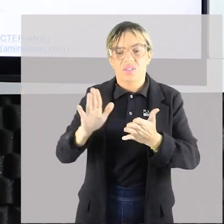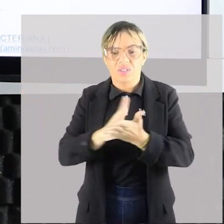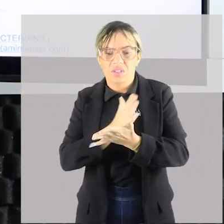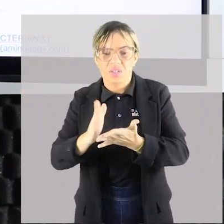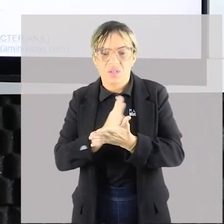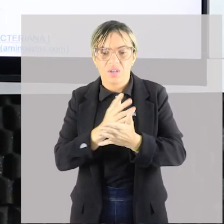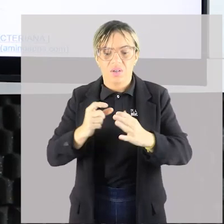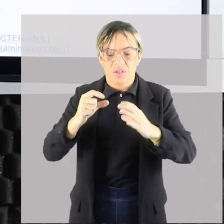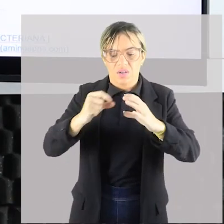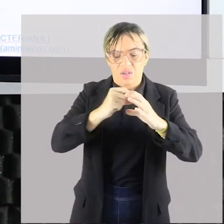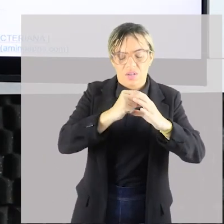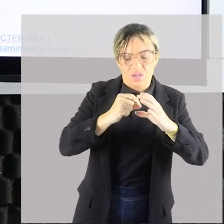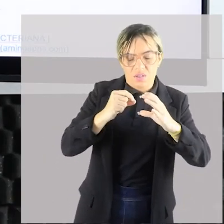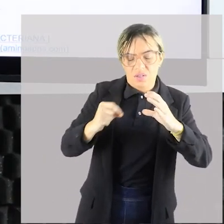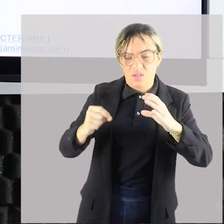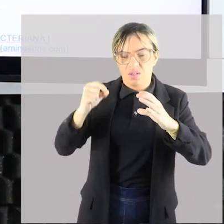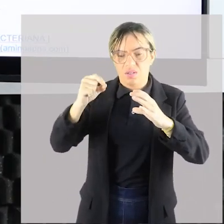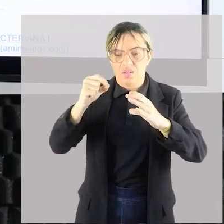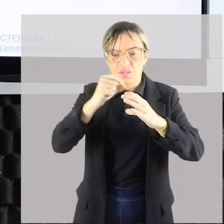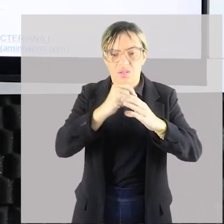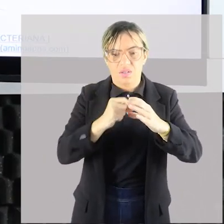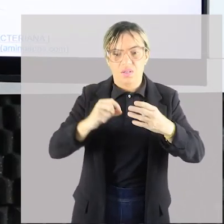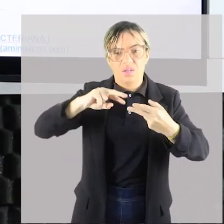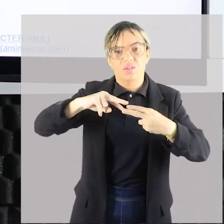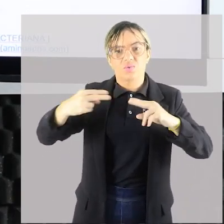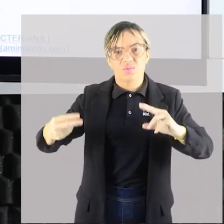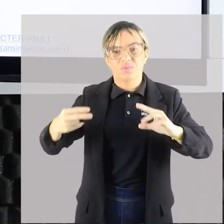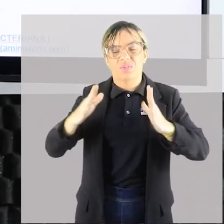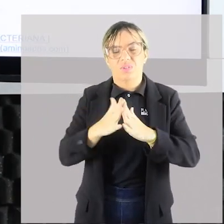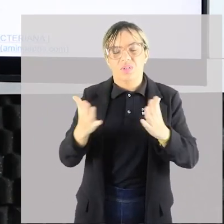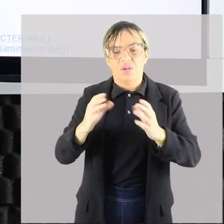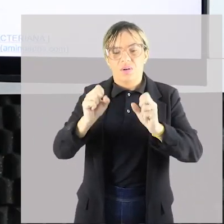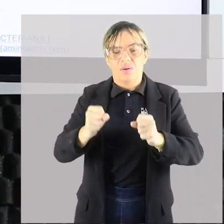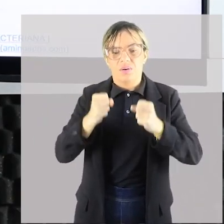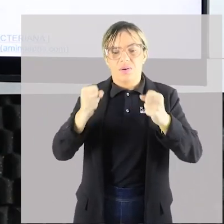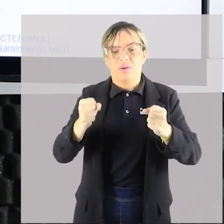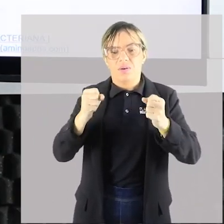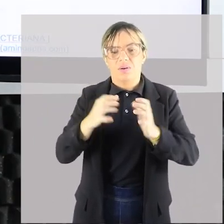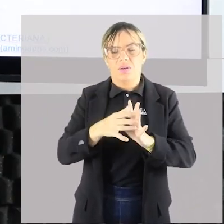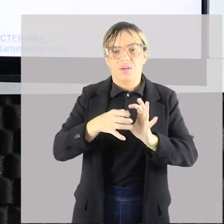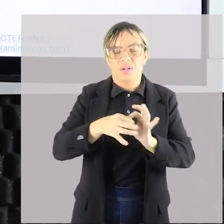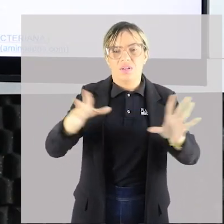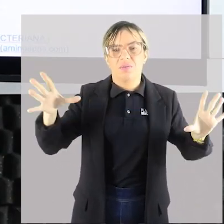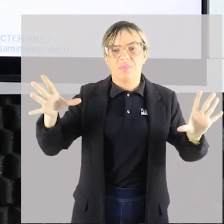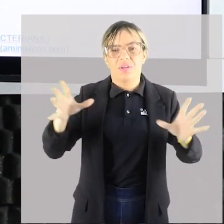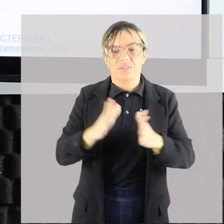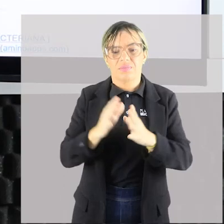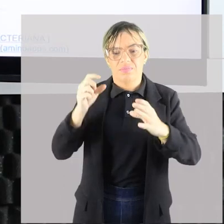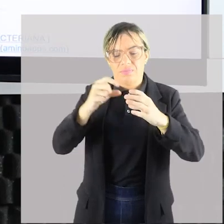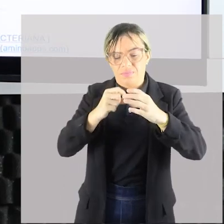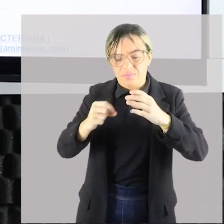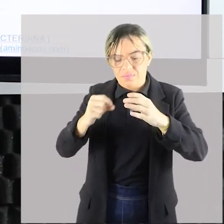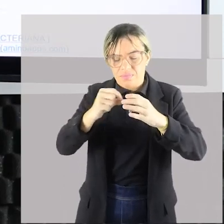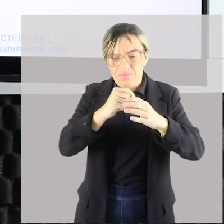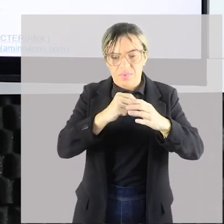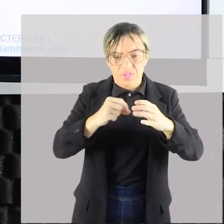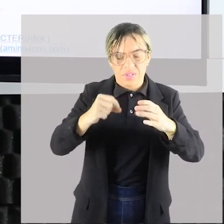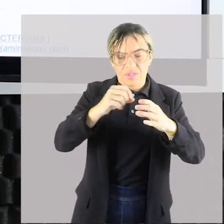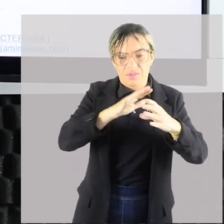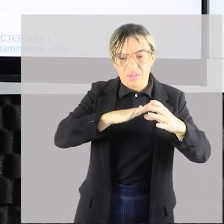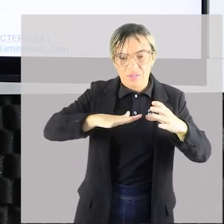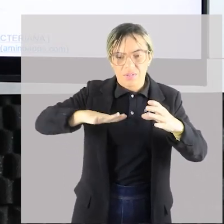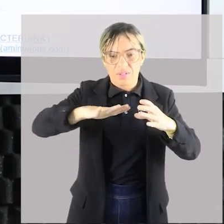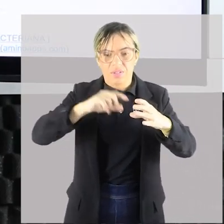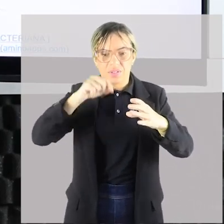Alguns fragmentos, né, alguns pedaços desse DNA podem se soltar. E quando eles se soltam e ficam por ali,